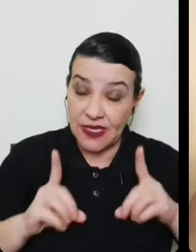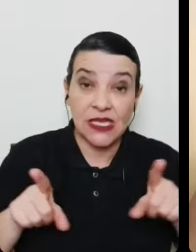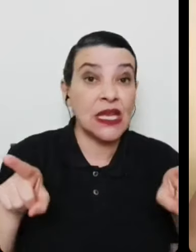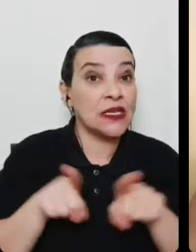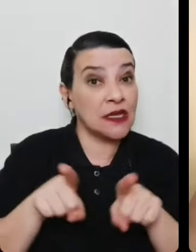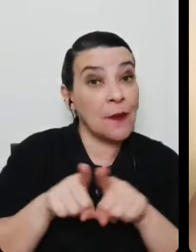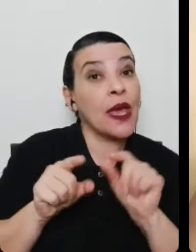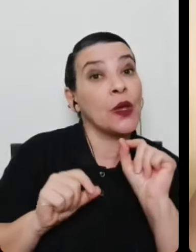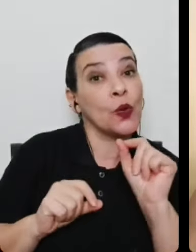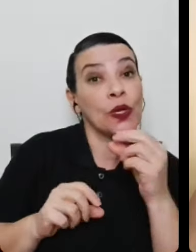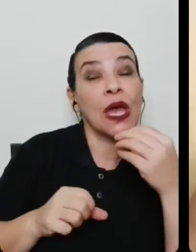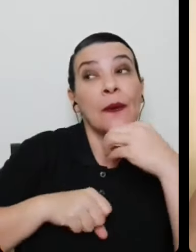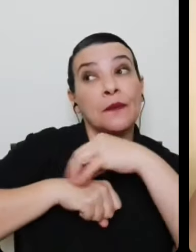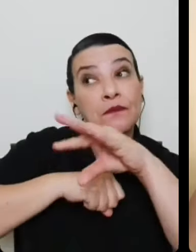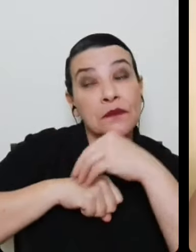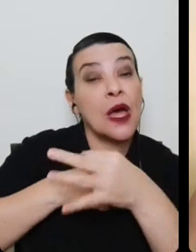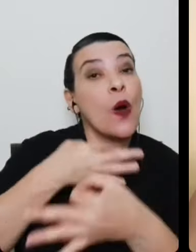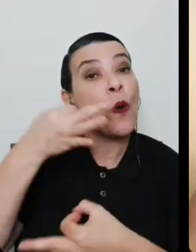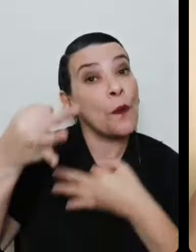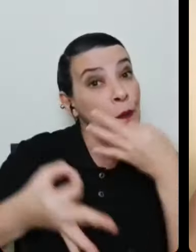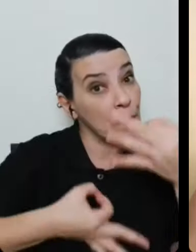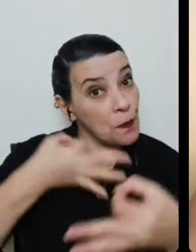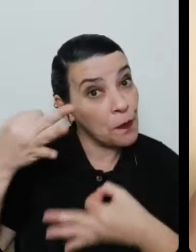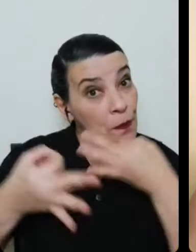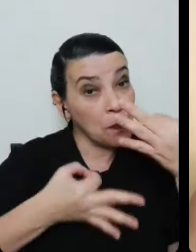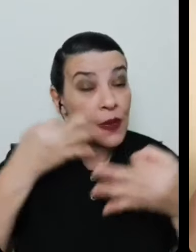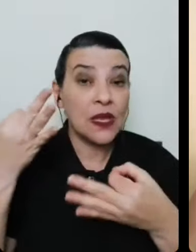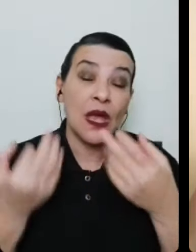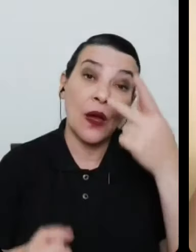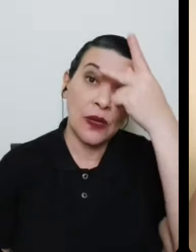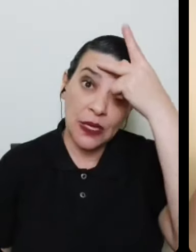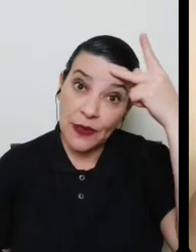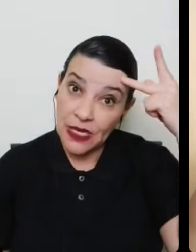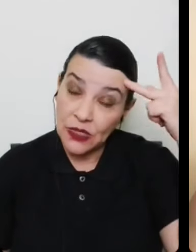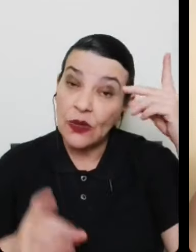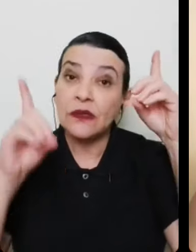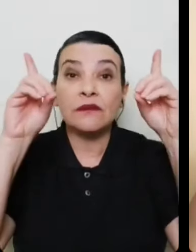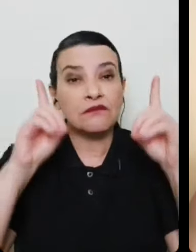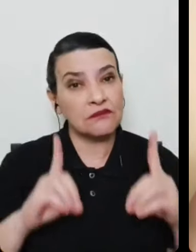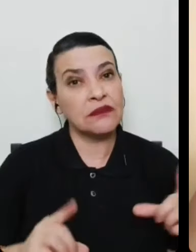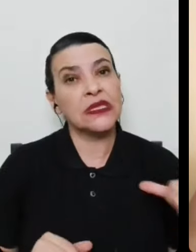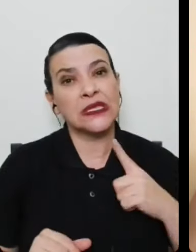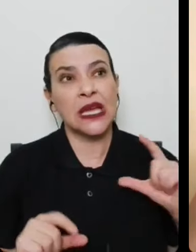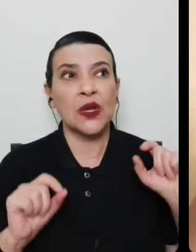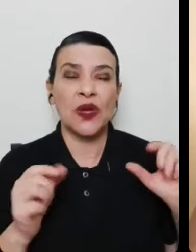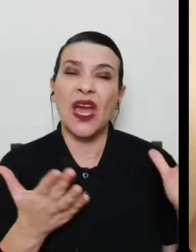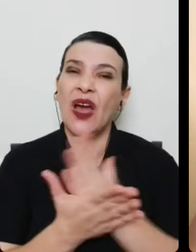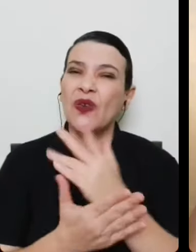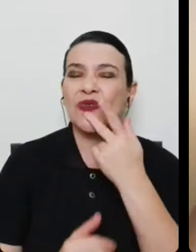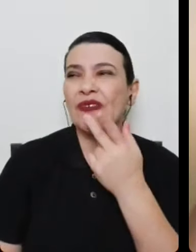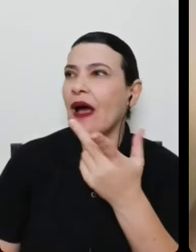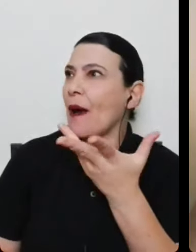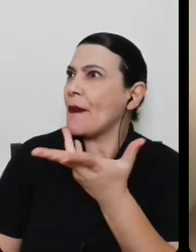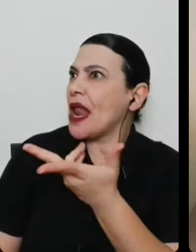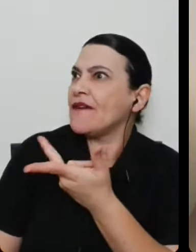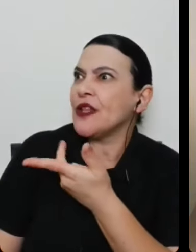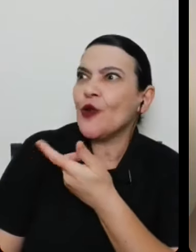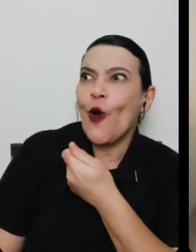o aval daquilo, e mesmo entre pessoas com deficiência, você vai ter pessoas que vão dizer, poxa, isso é